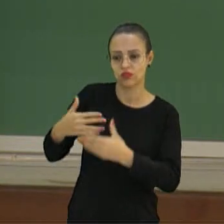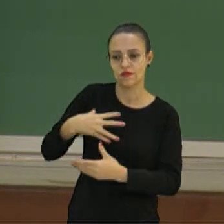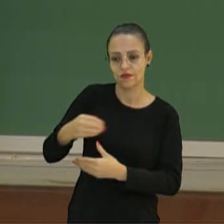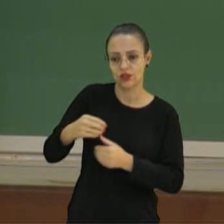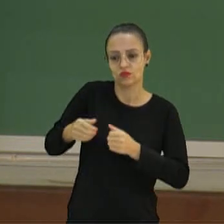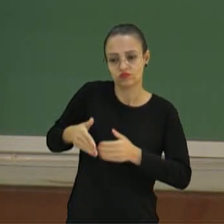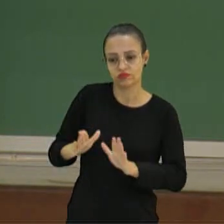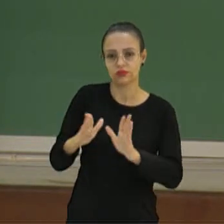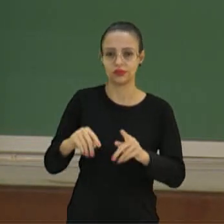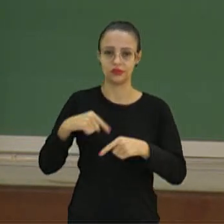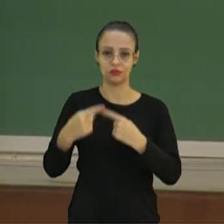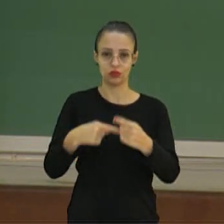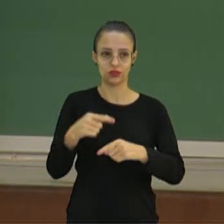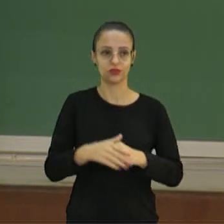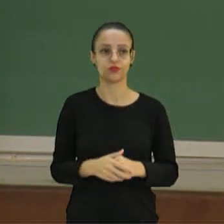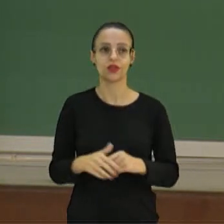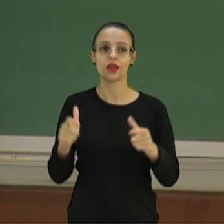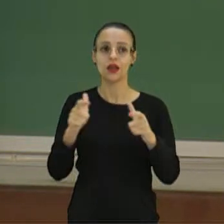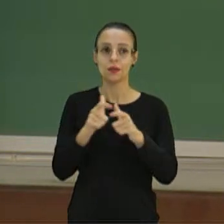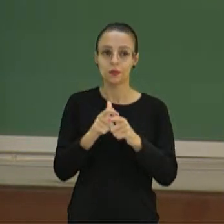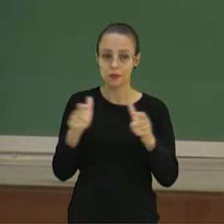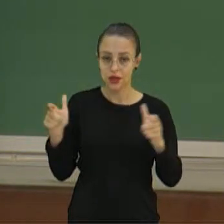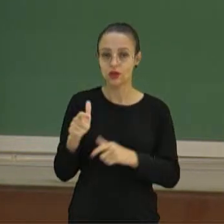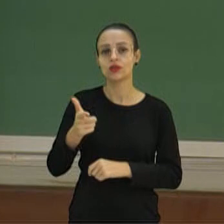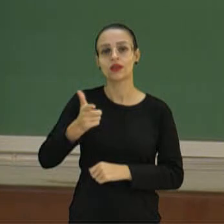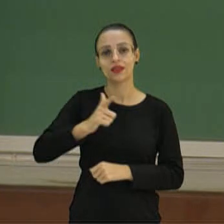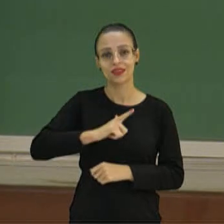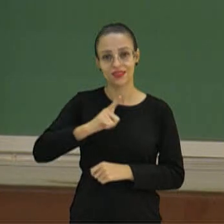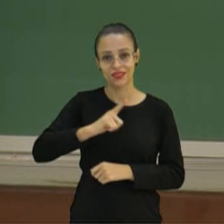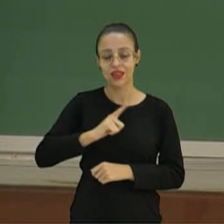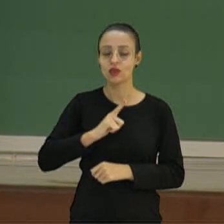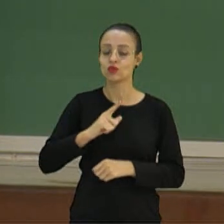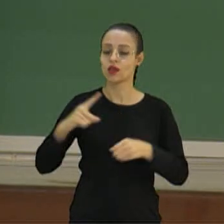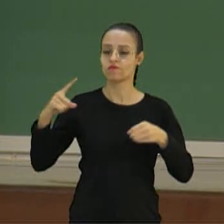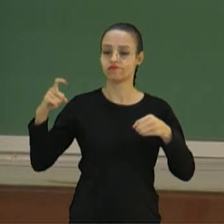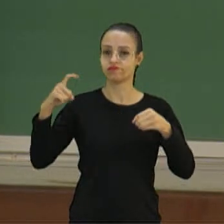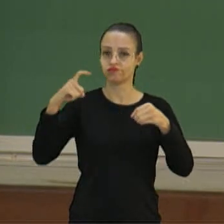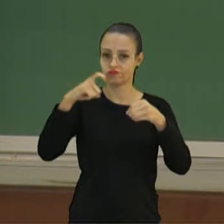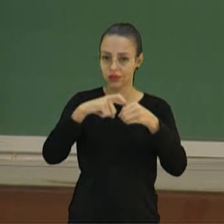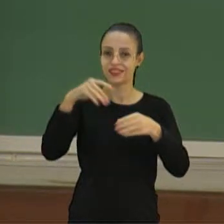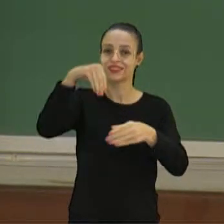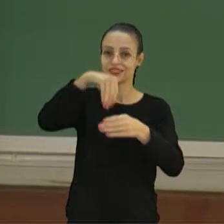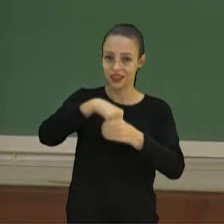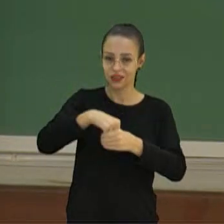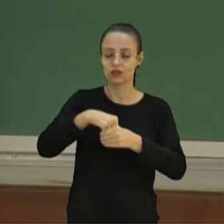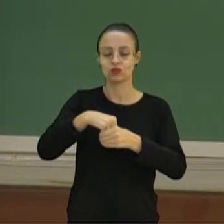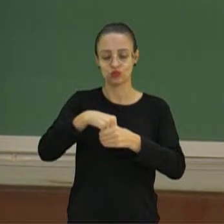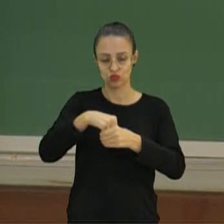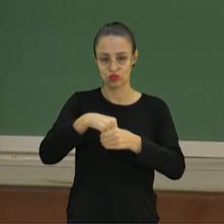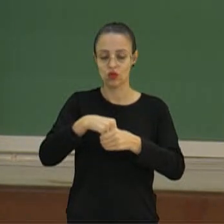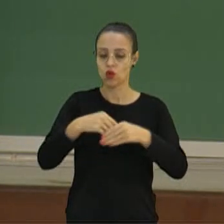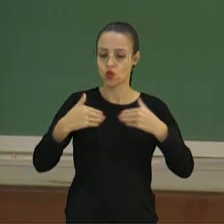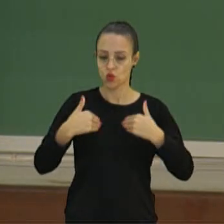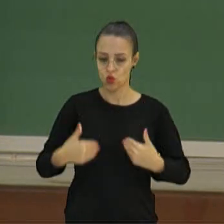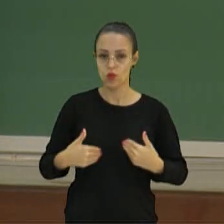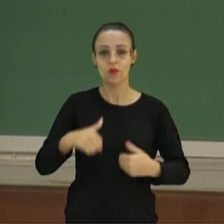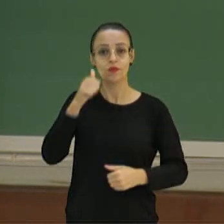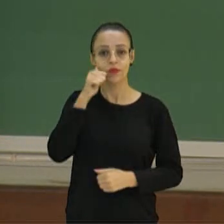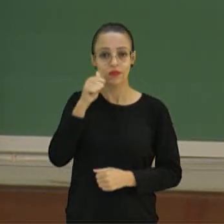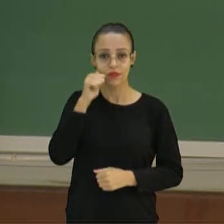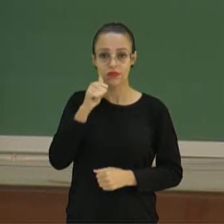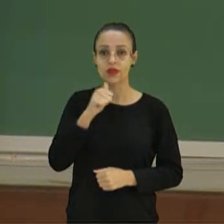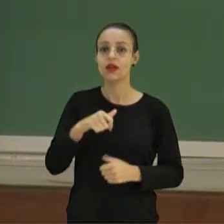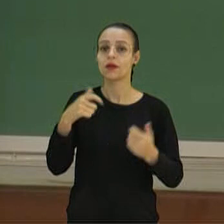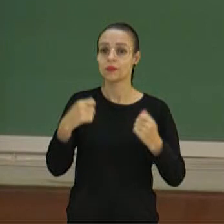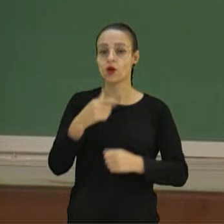elimina. A maioria deles vai ter fecundação interna, então dentro do corpo da fêmea. O macho e a fêmea vão